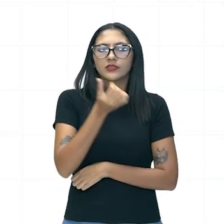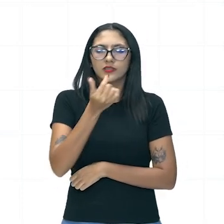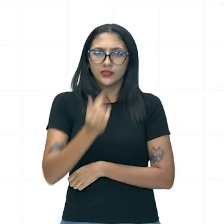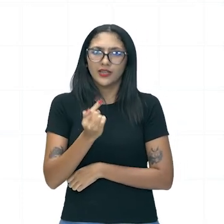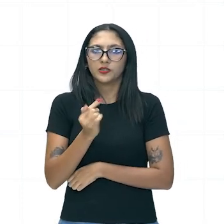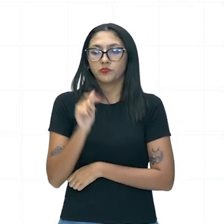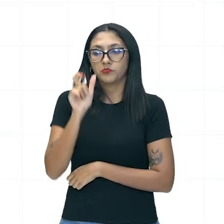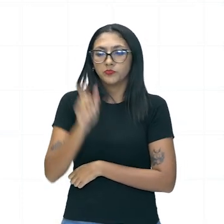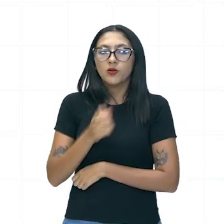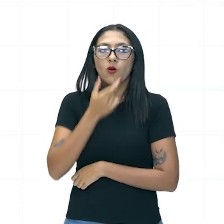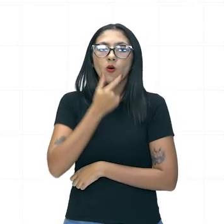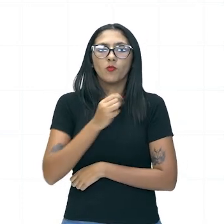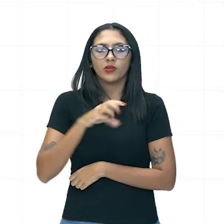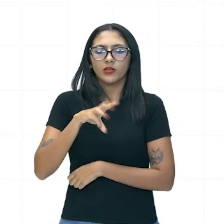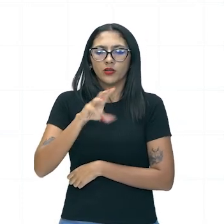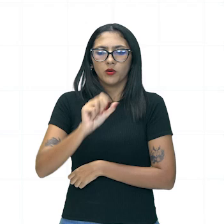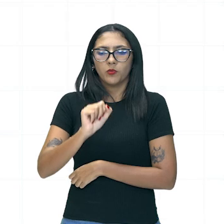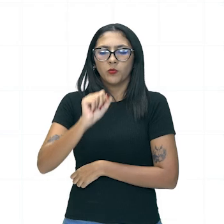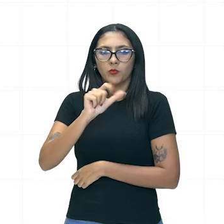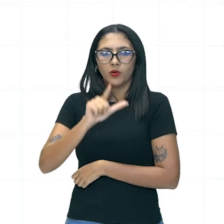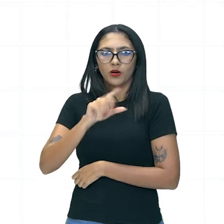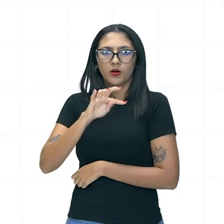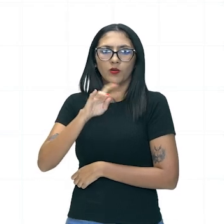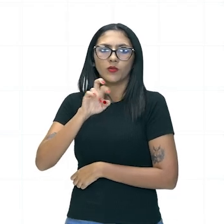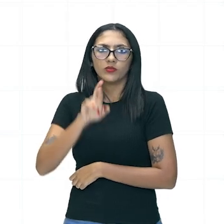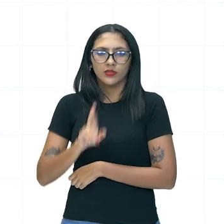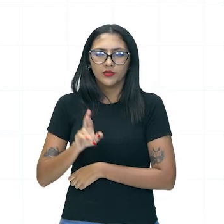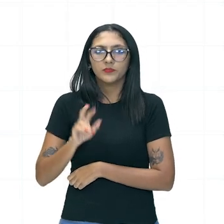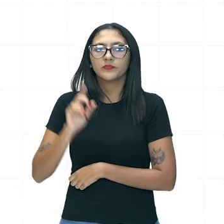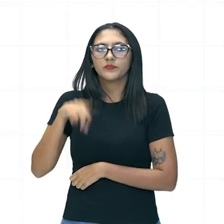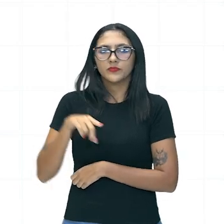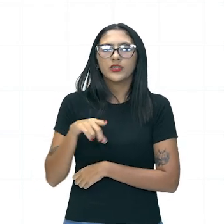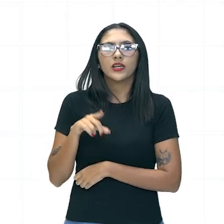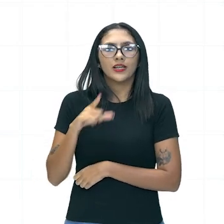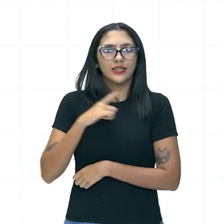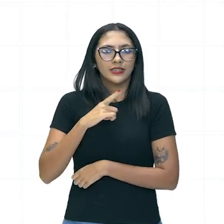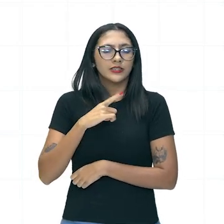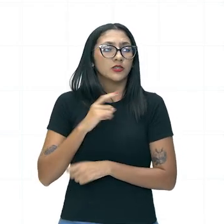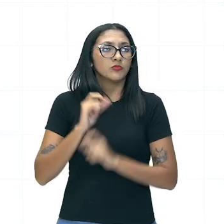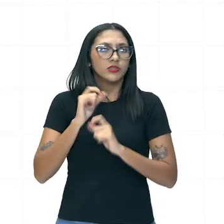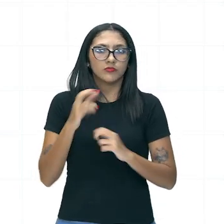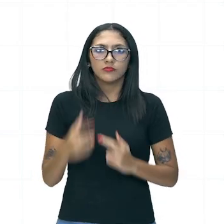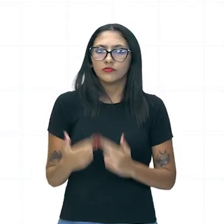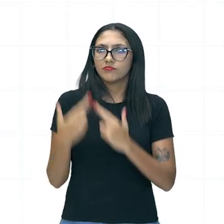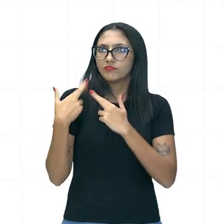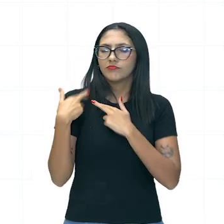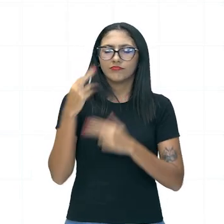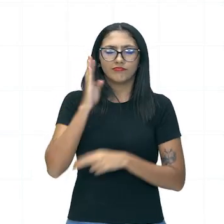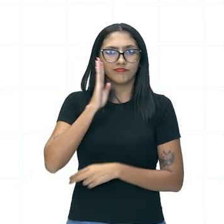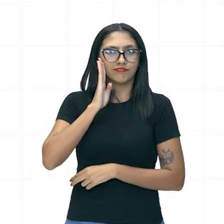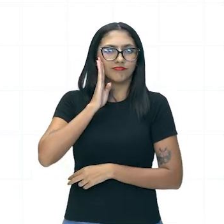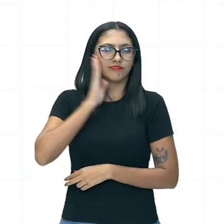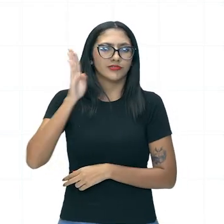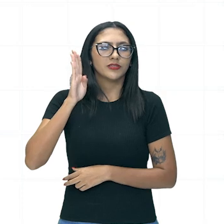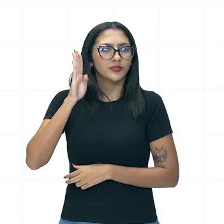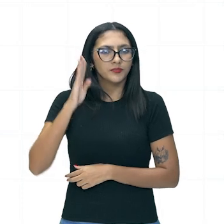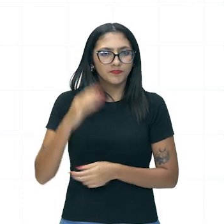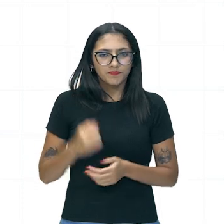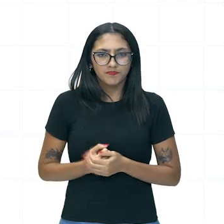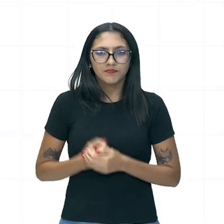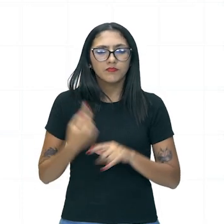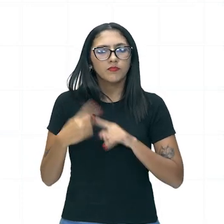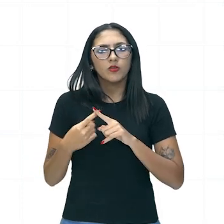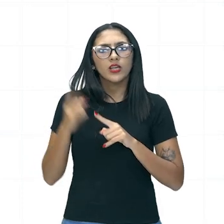Walter Camp, que era jogador e treinador, ele é considerado ali o pai da modalidade. Por quê? Porque ele